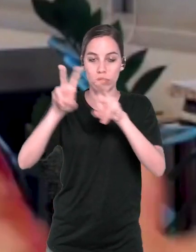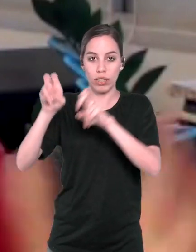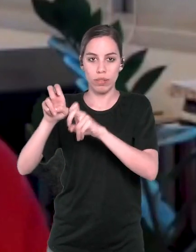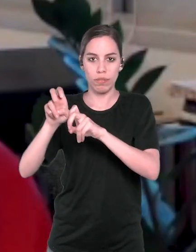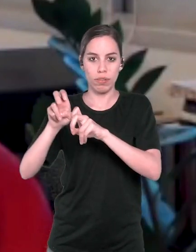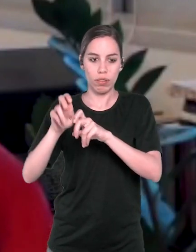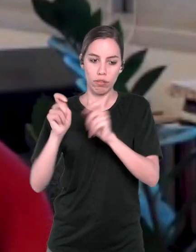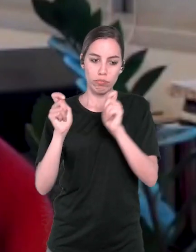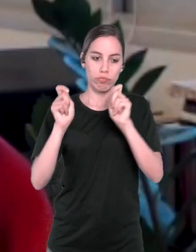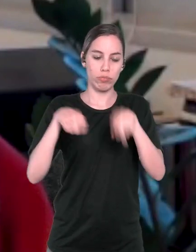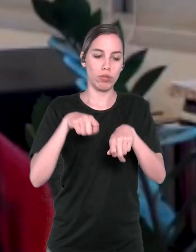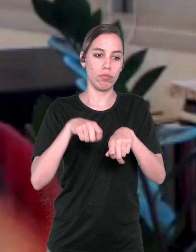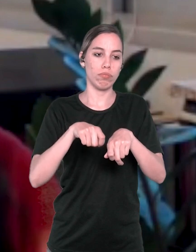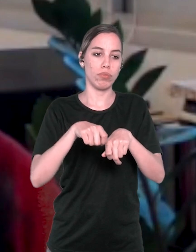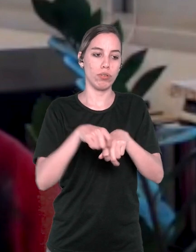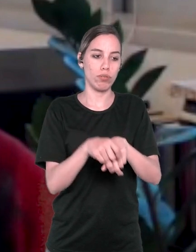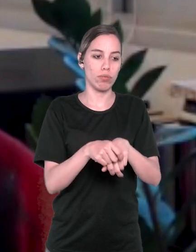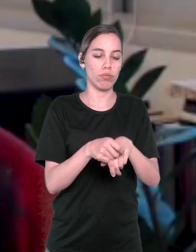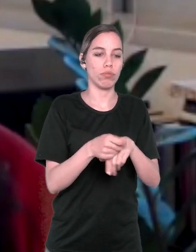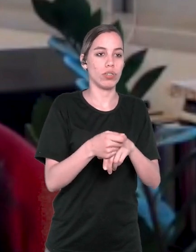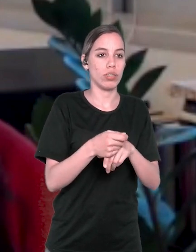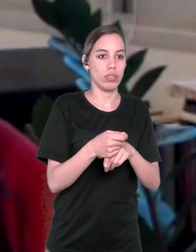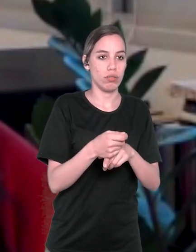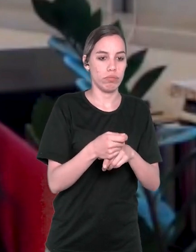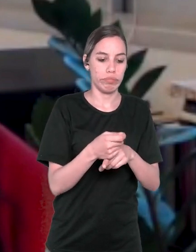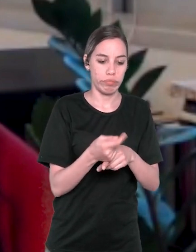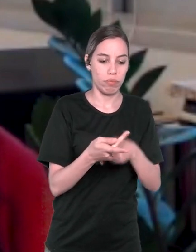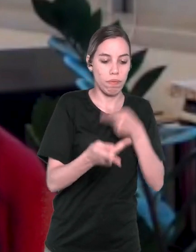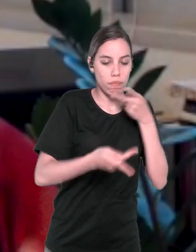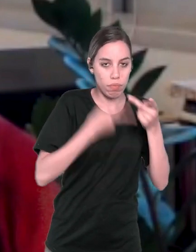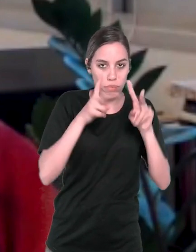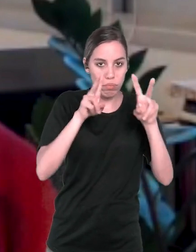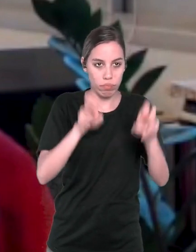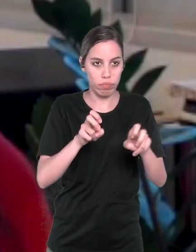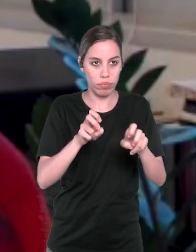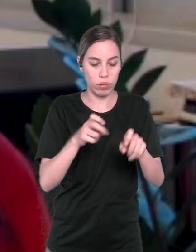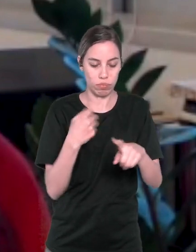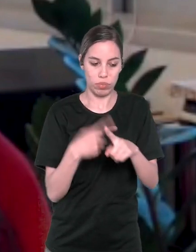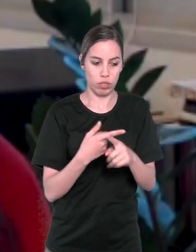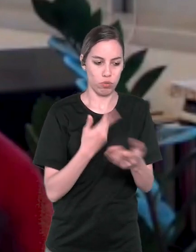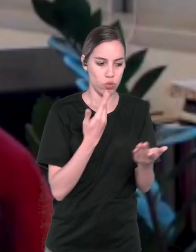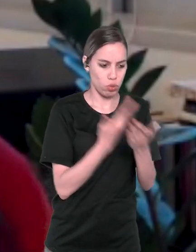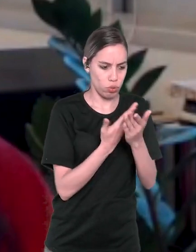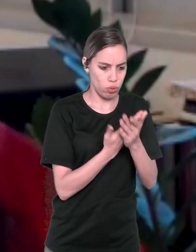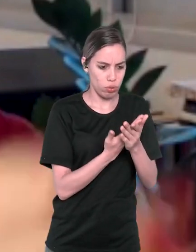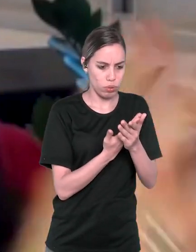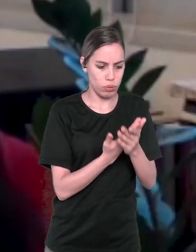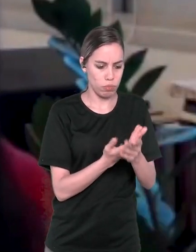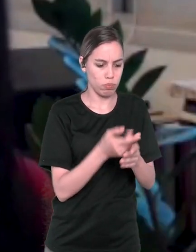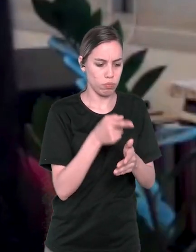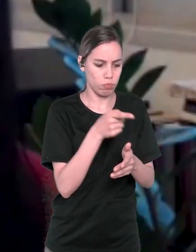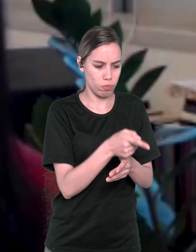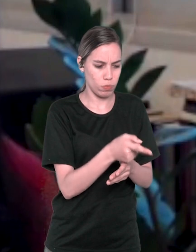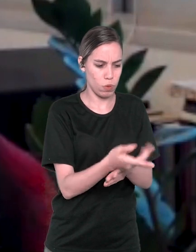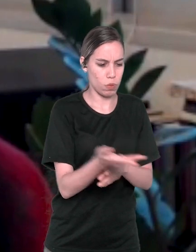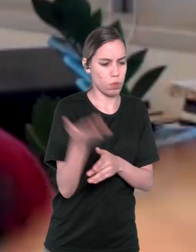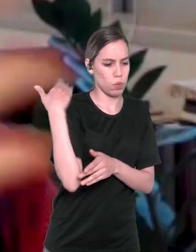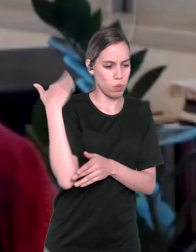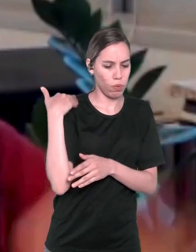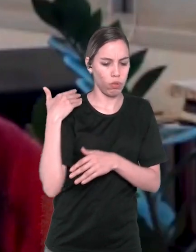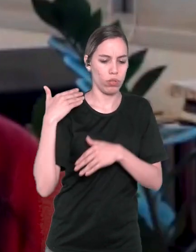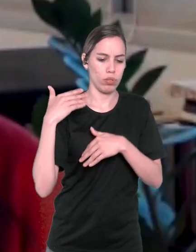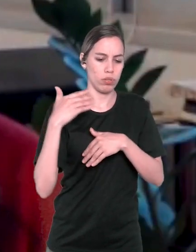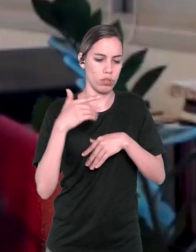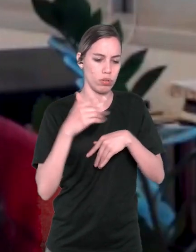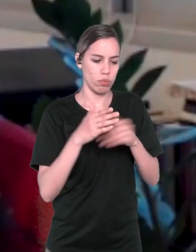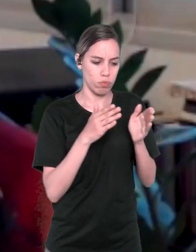porque ao estudar essas coleções de animais da Idade Média, do